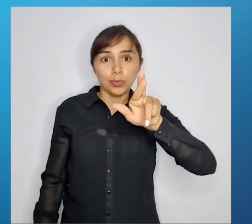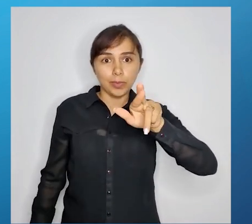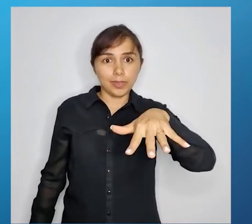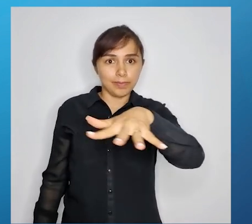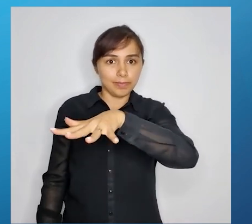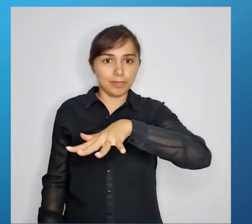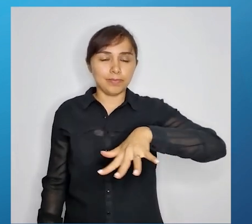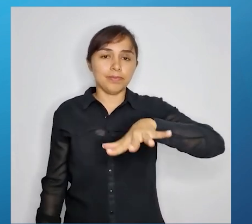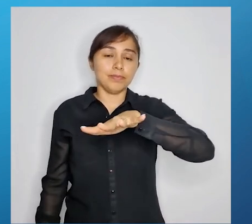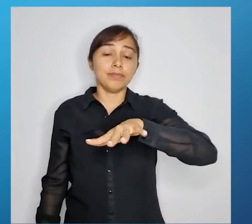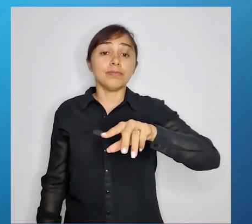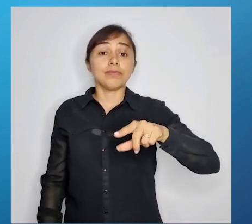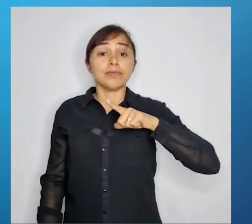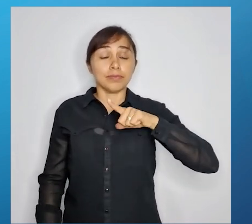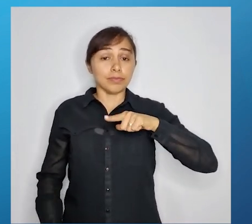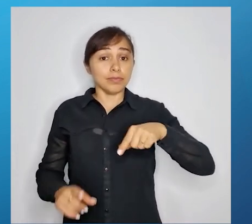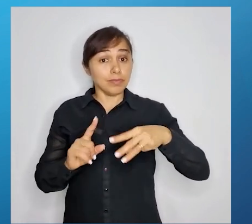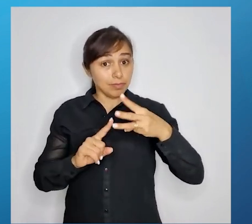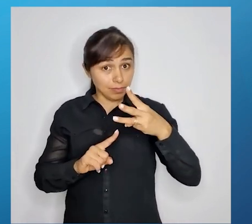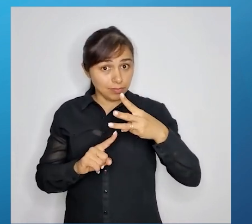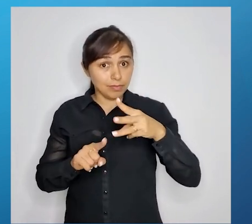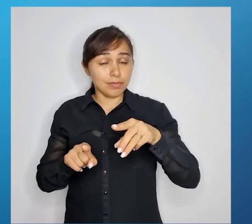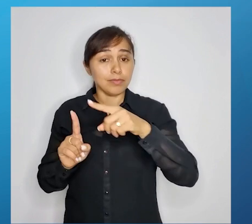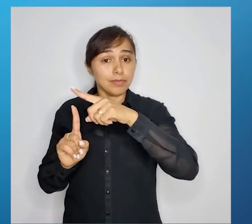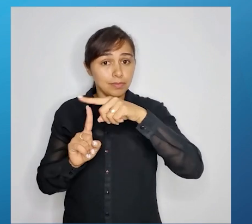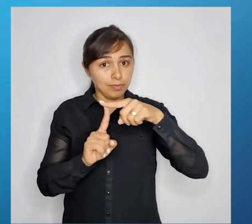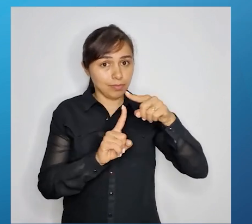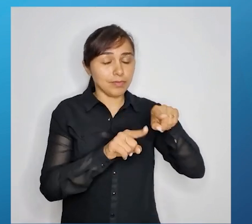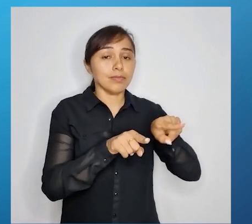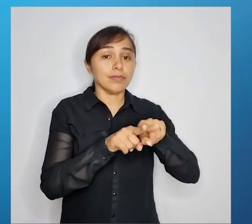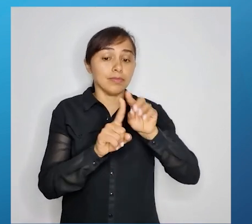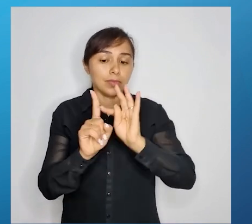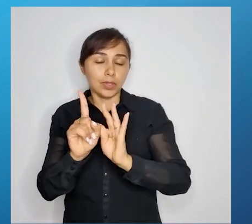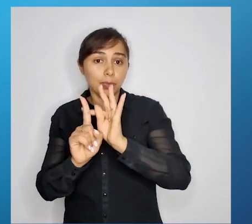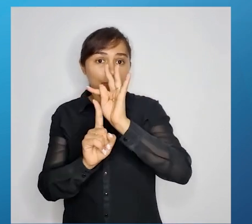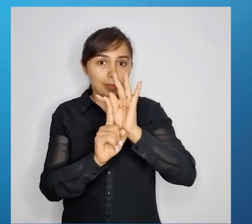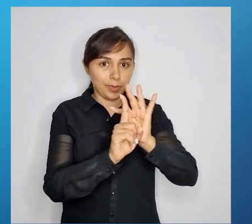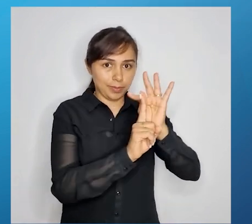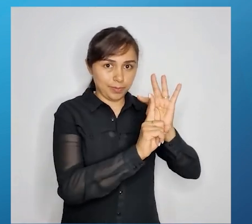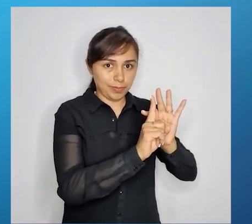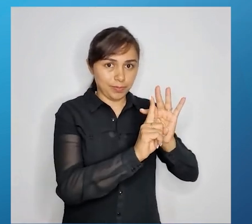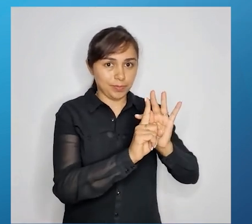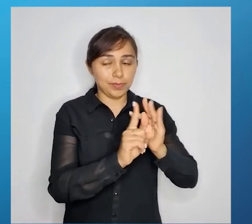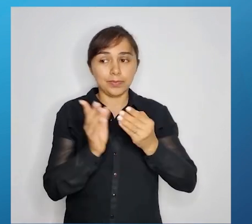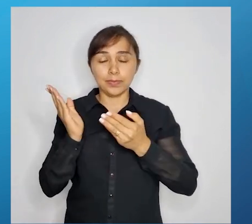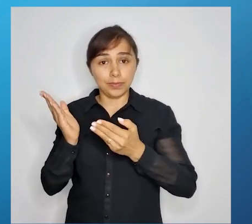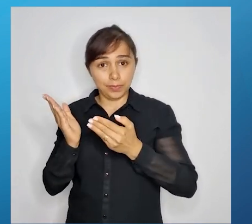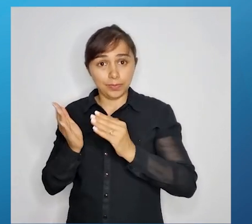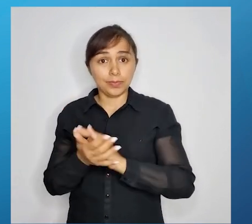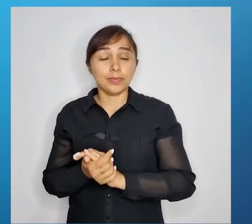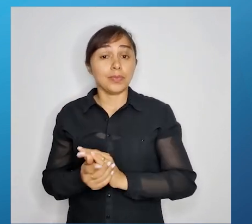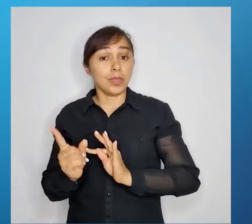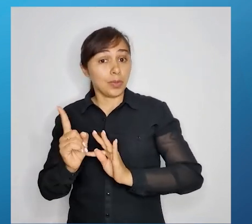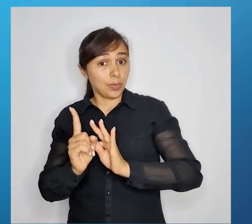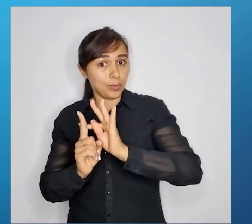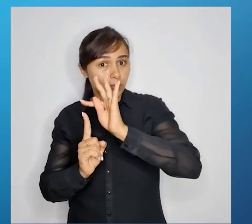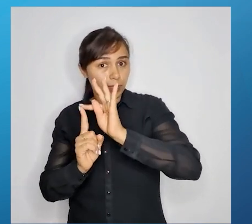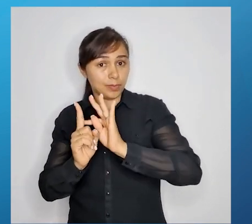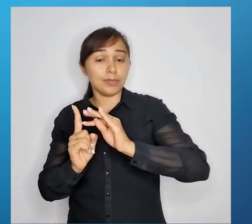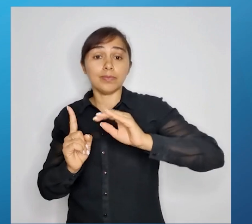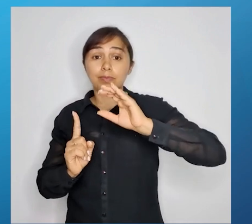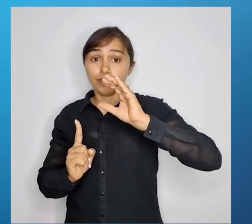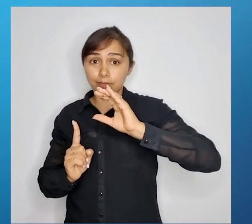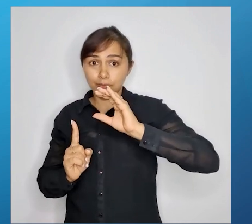Nós temos 3 tipos de escalas de temperatura que medem esse calor. Nós temos graus Celsius, que é usado no Brasil como